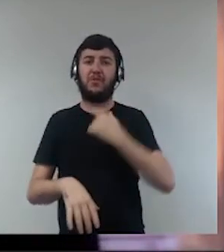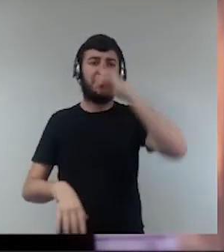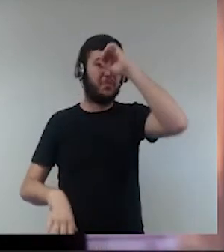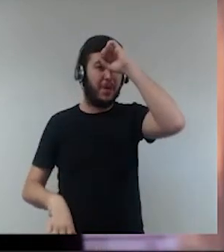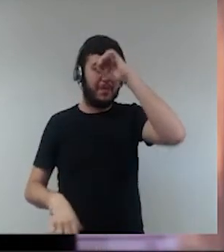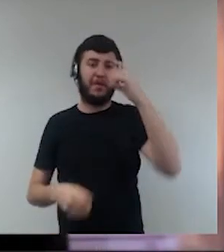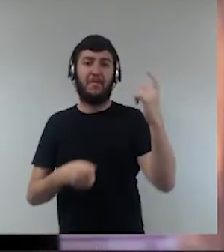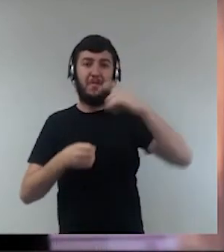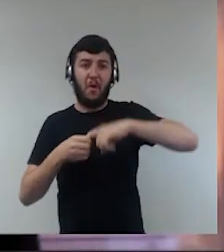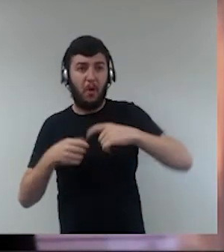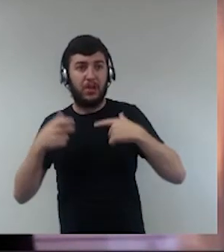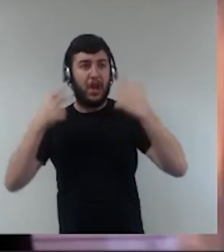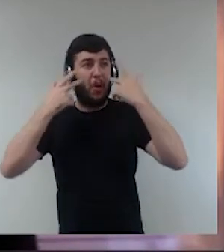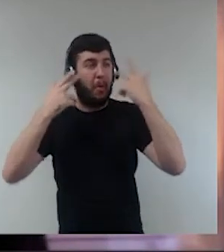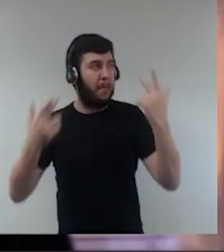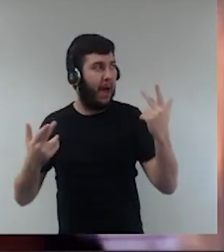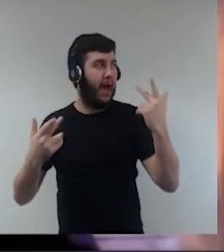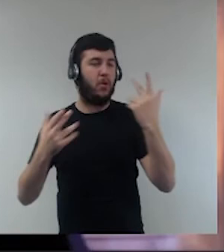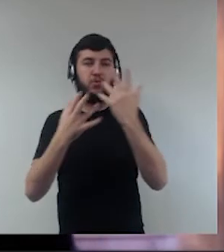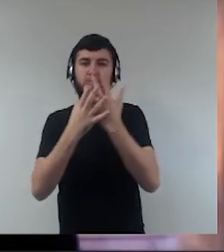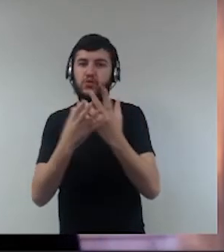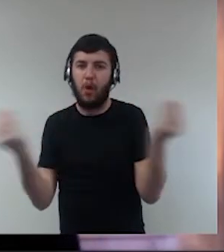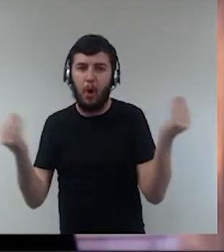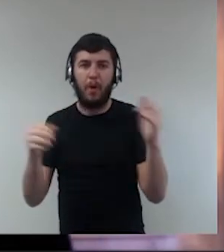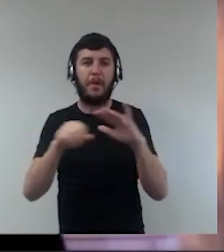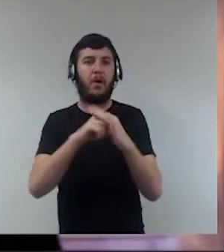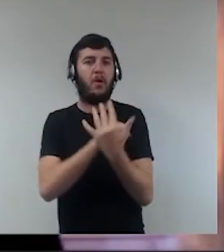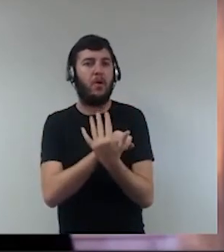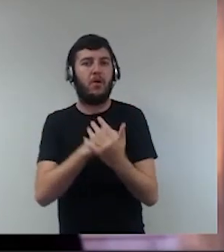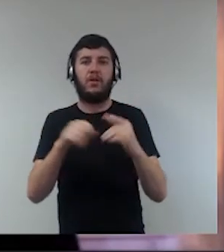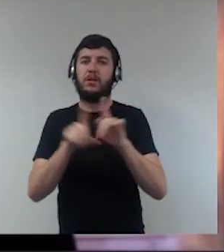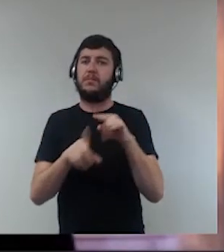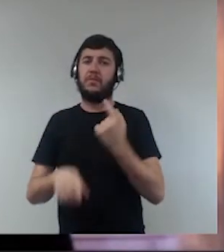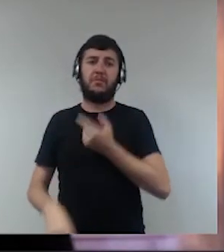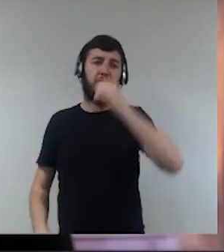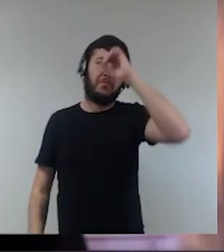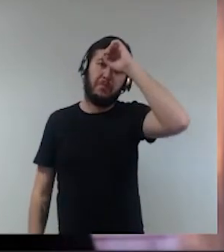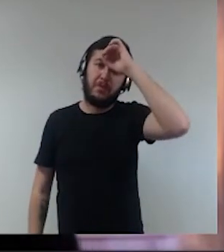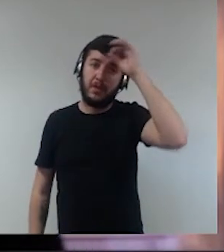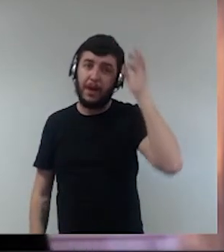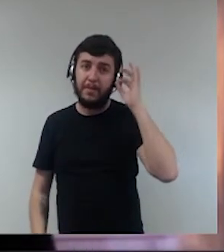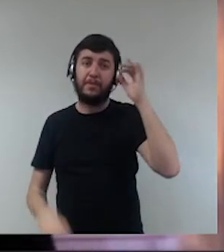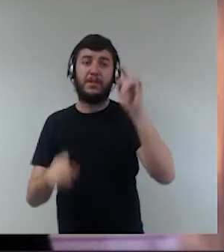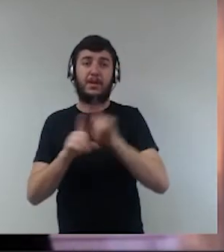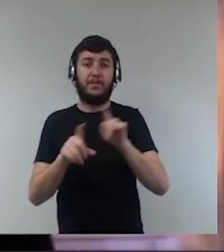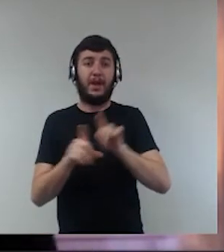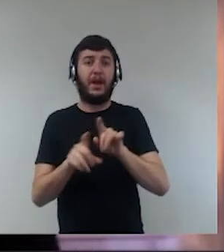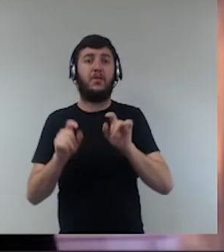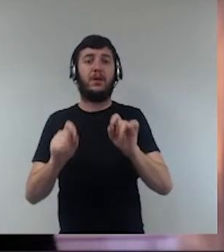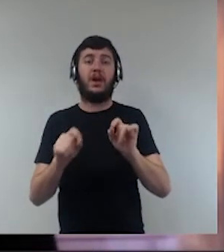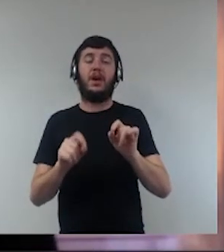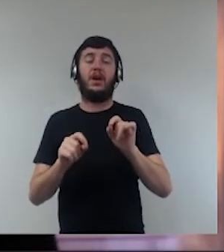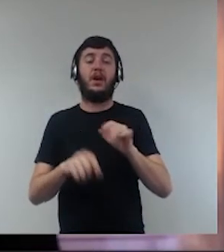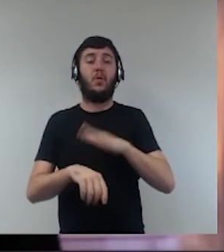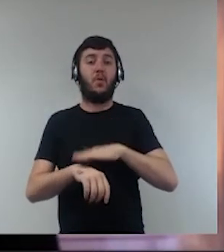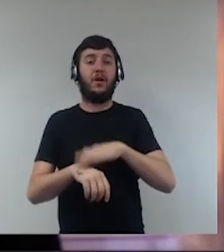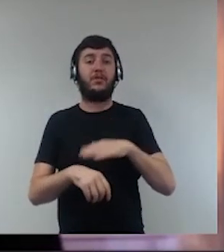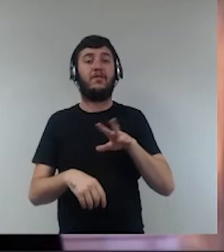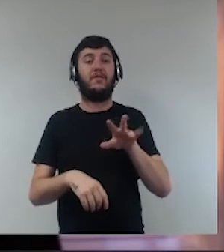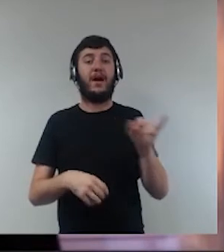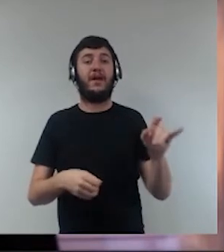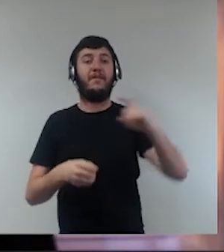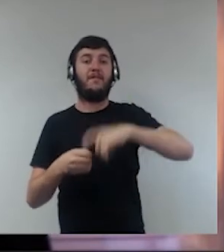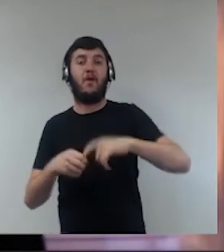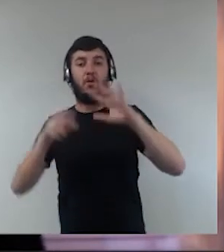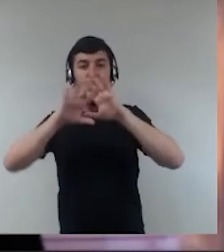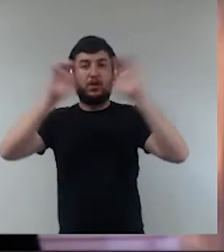sabemos quando nós teremos todos os atos processuais presenciais sendo realizados normalmente. Então, por isso, vai aqui a